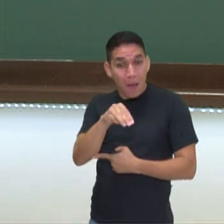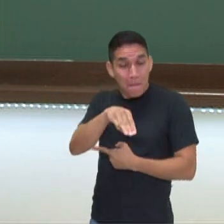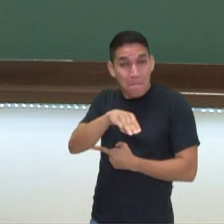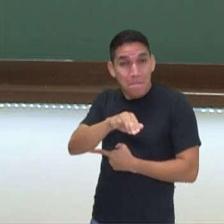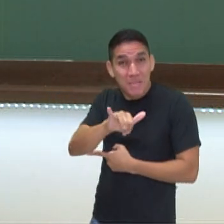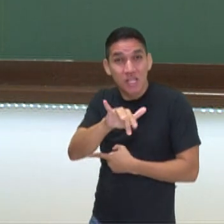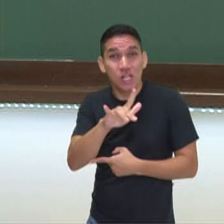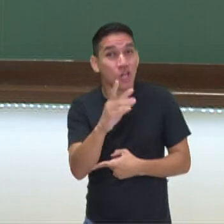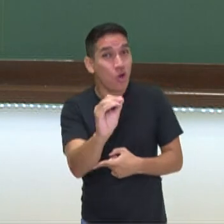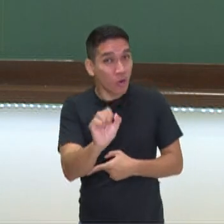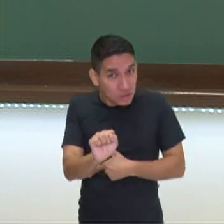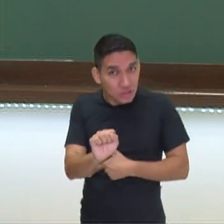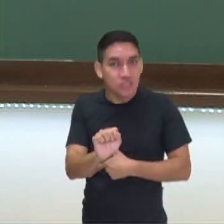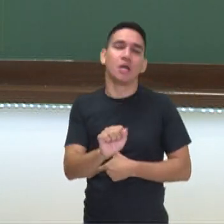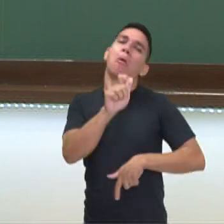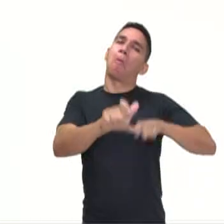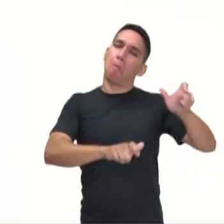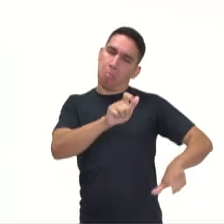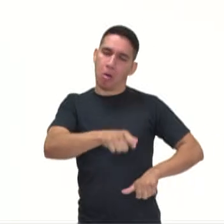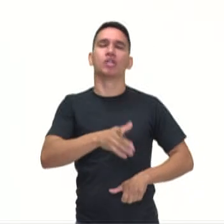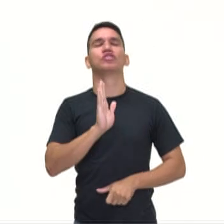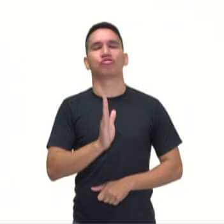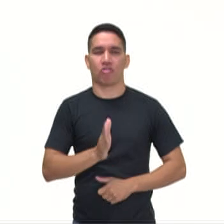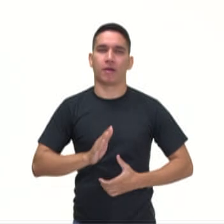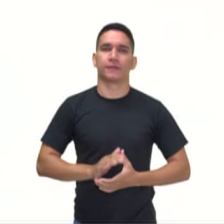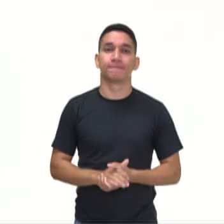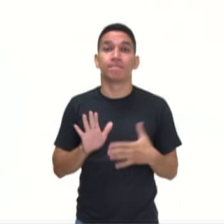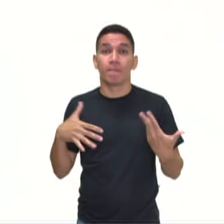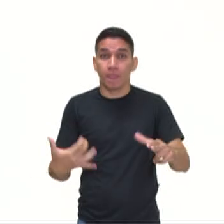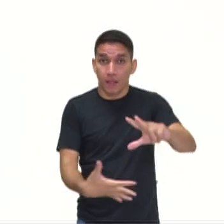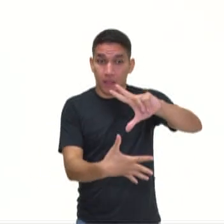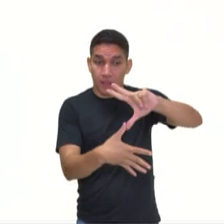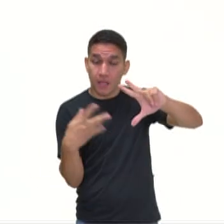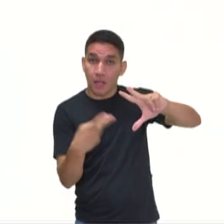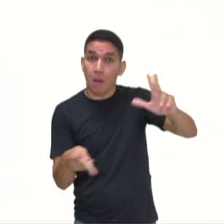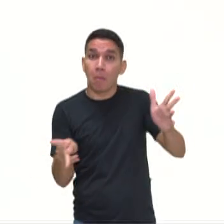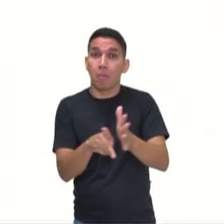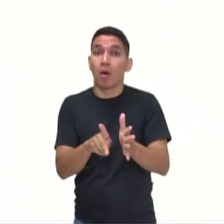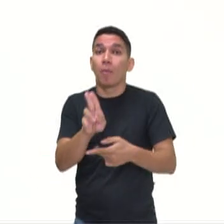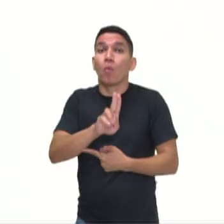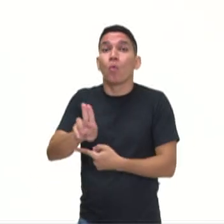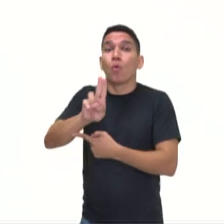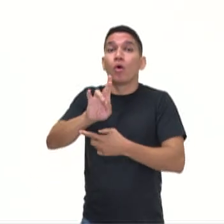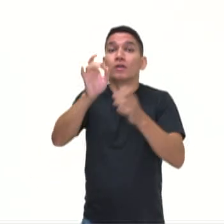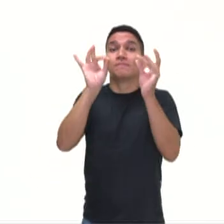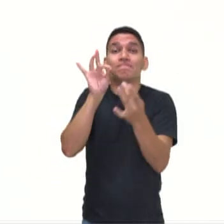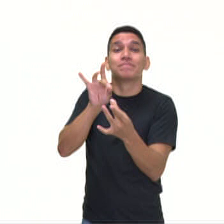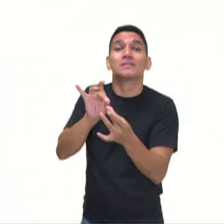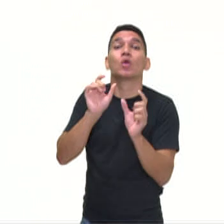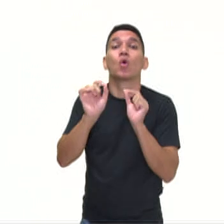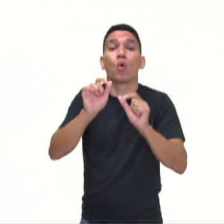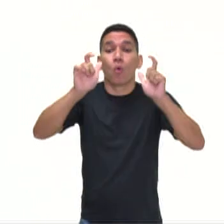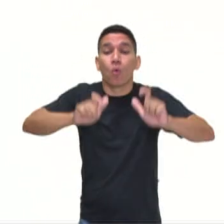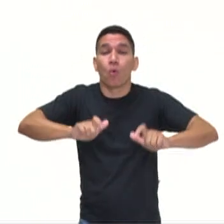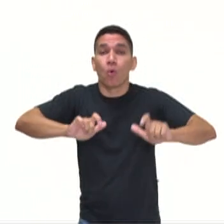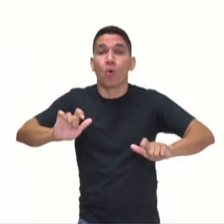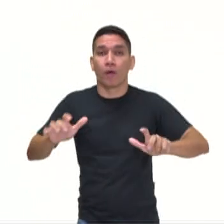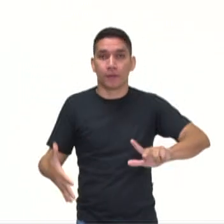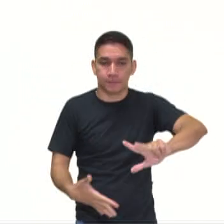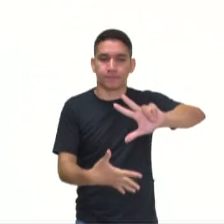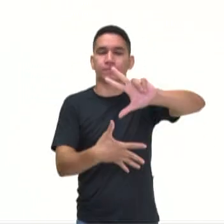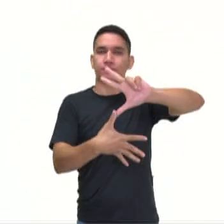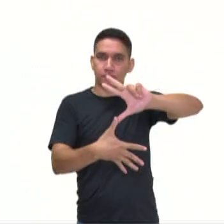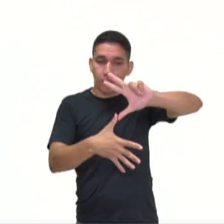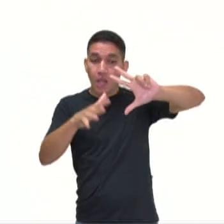de habitantes. Então aqui, né? América Latina, ela é uma expressão para designar a região do continente